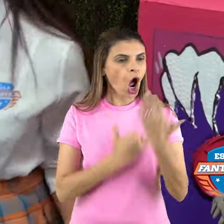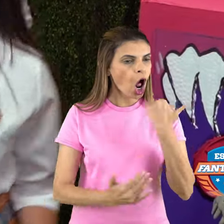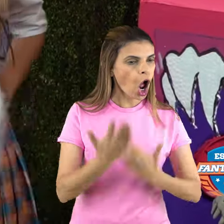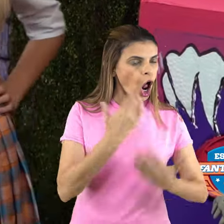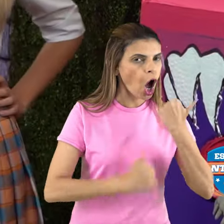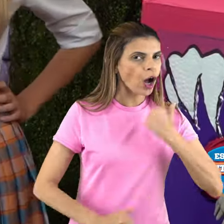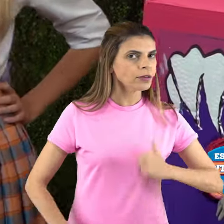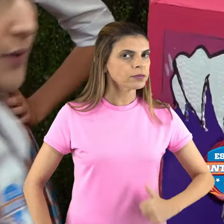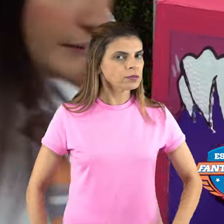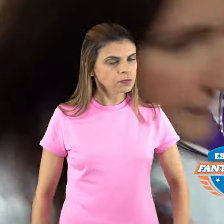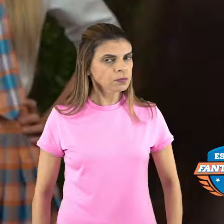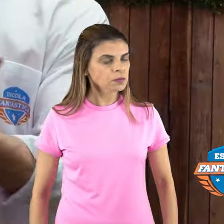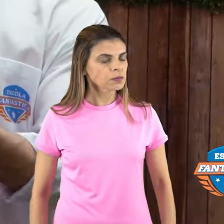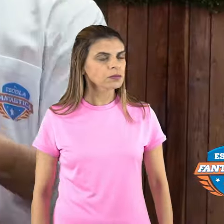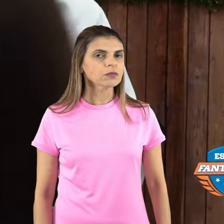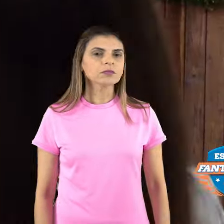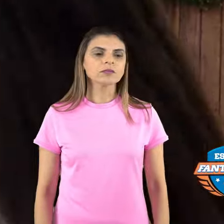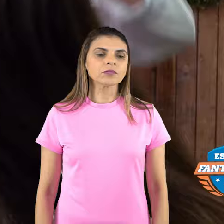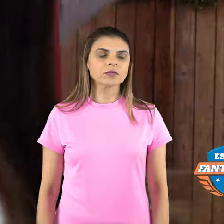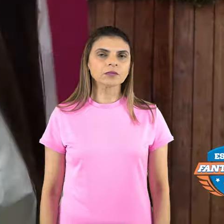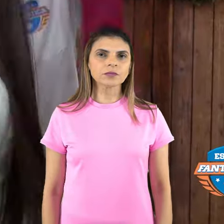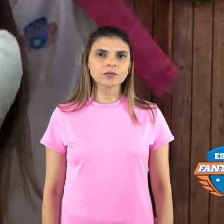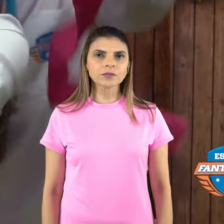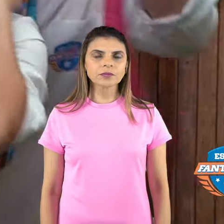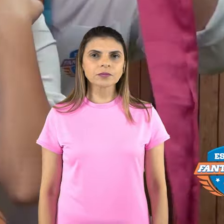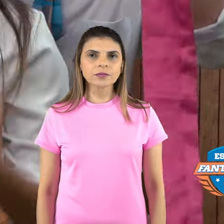Eu